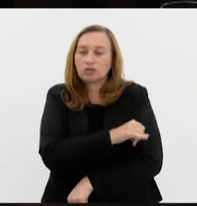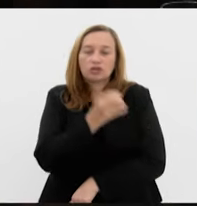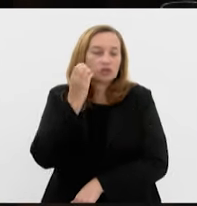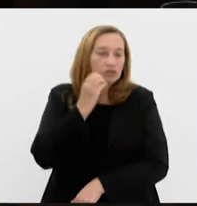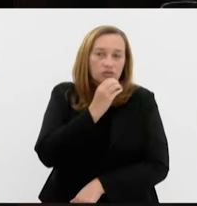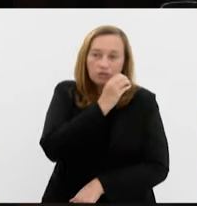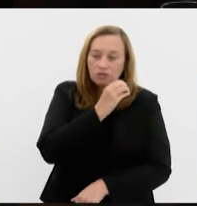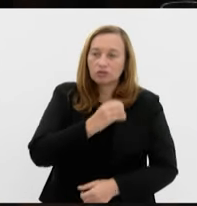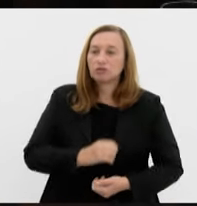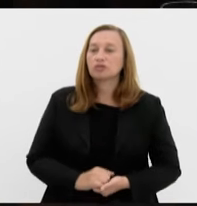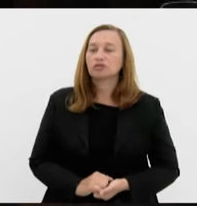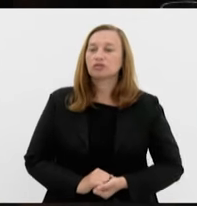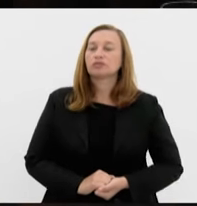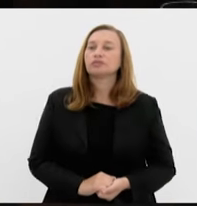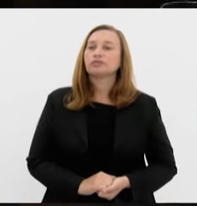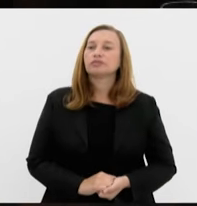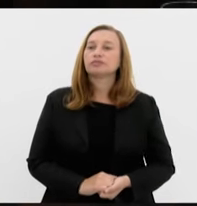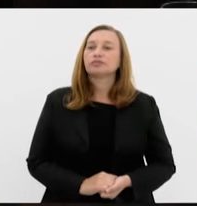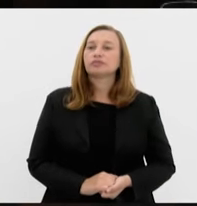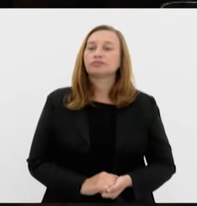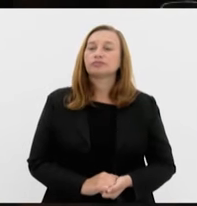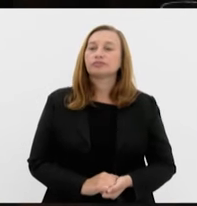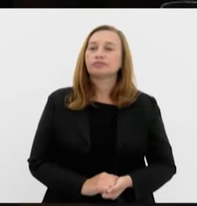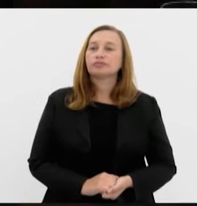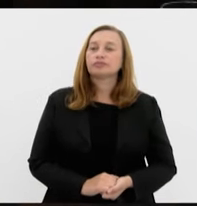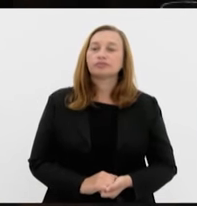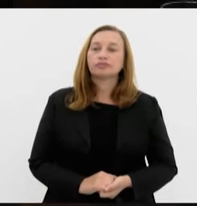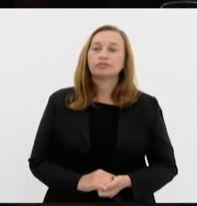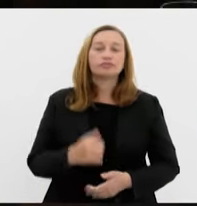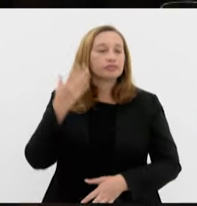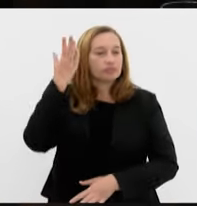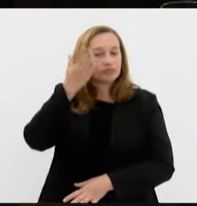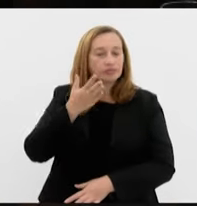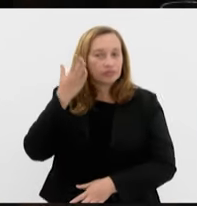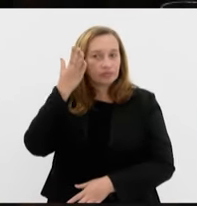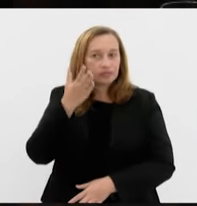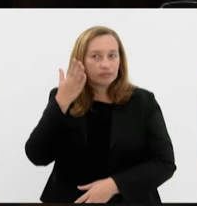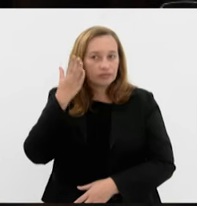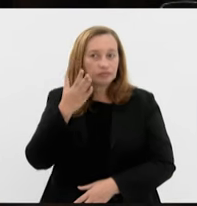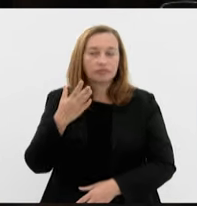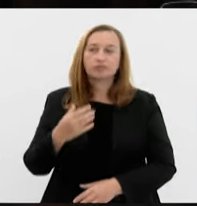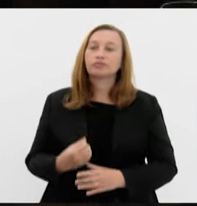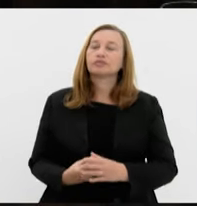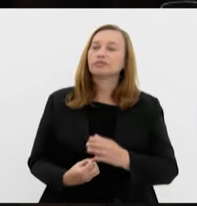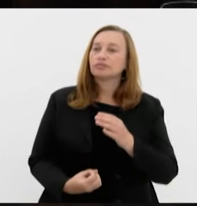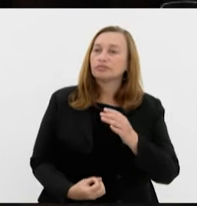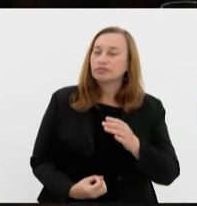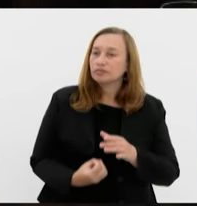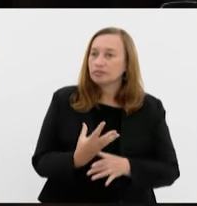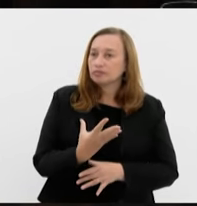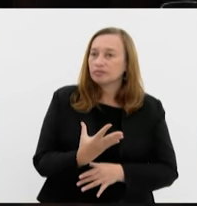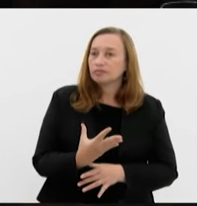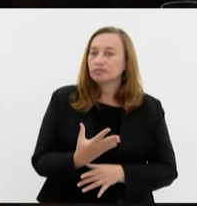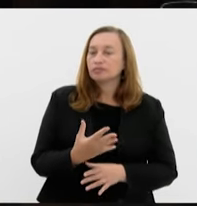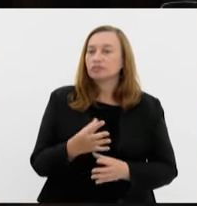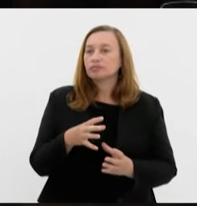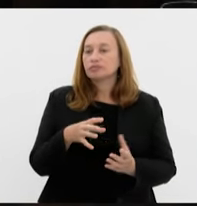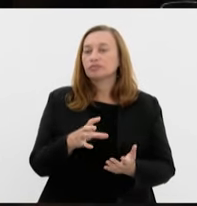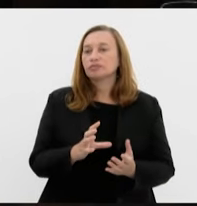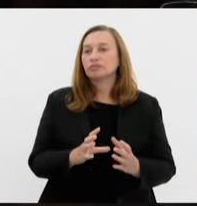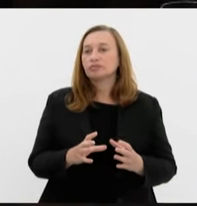Bonfim e Castro Silva o enfio de mensagem dispondo sobre a implantação de uma unidade